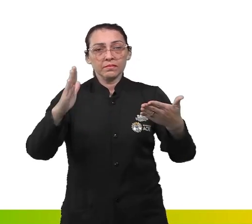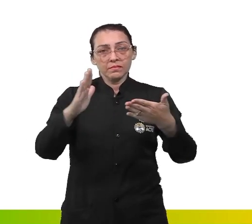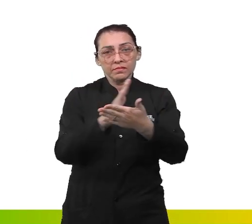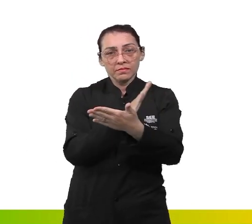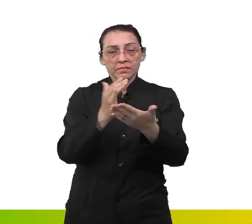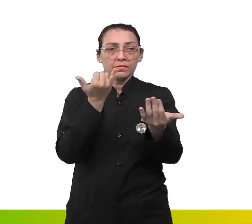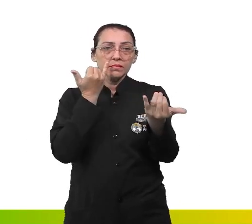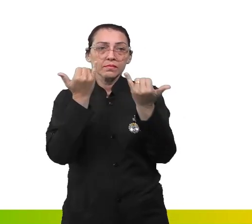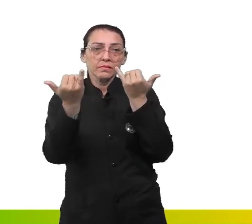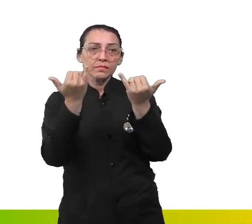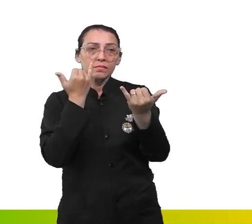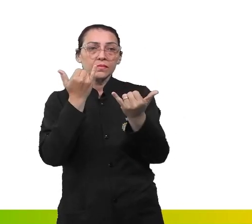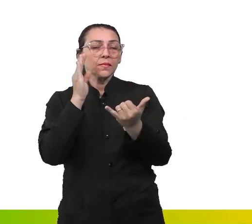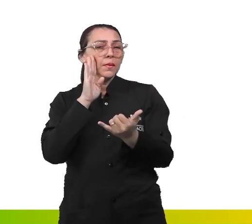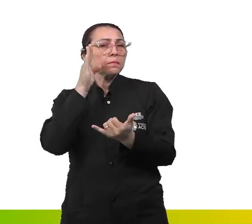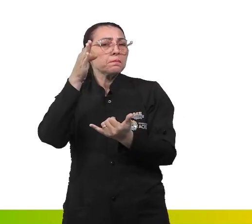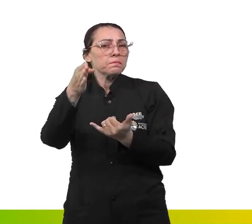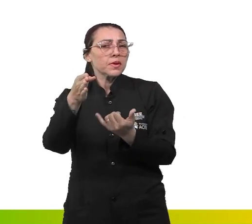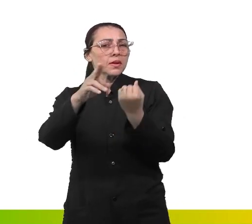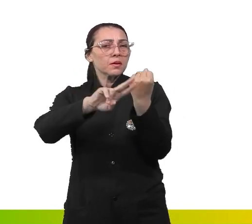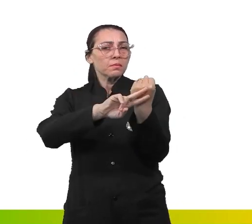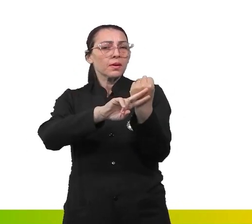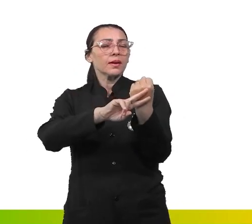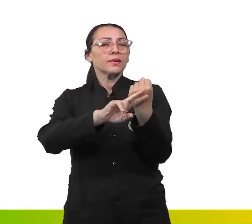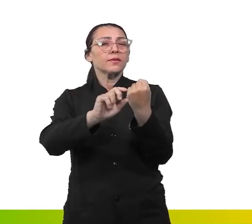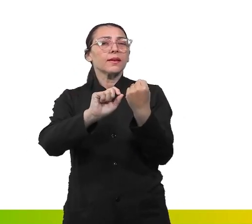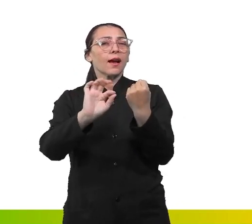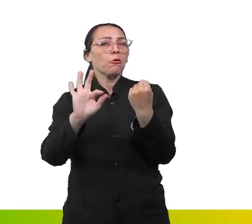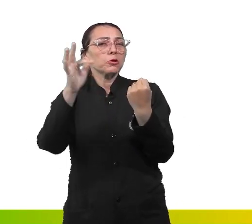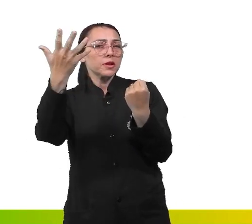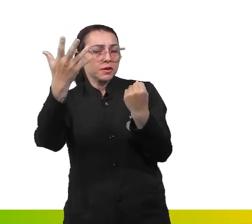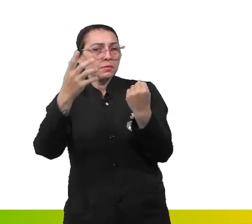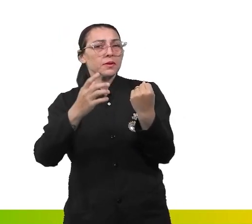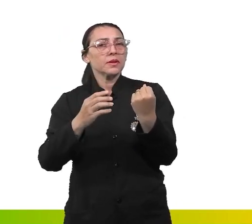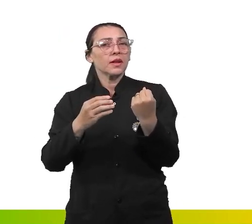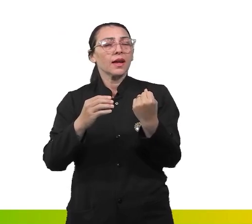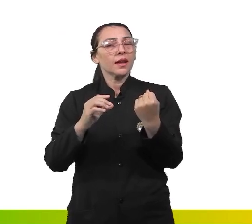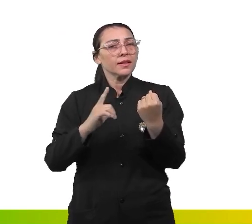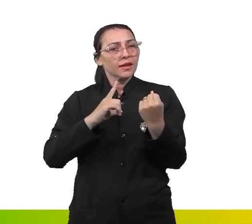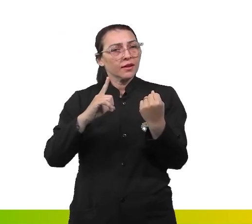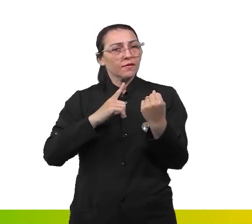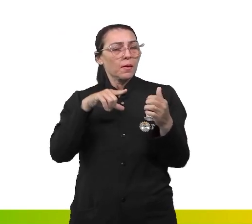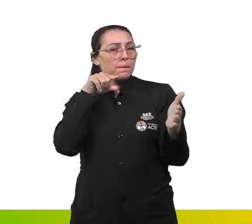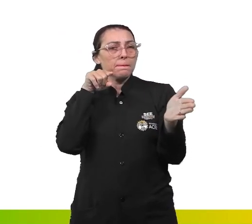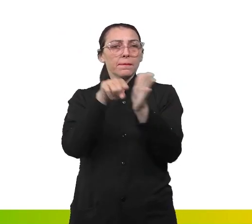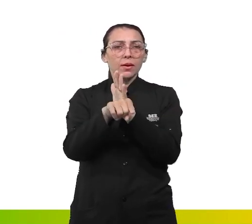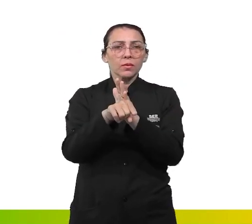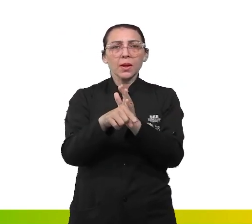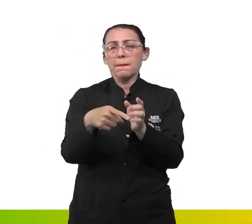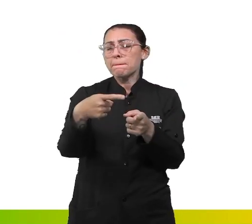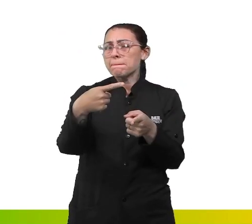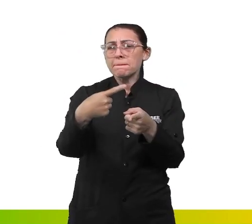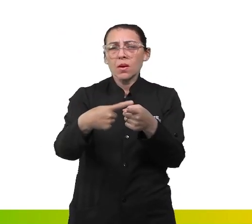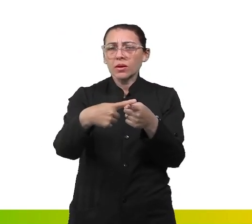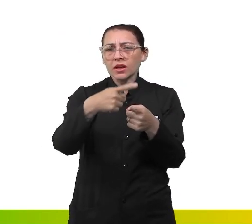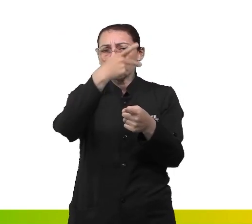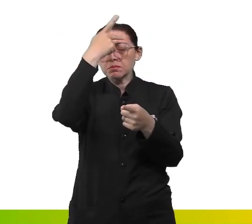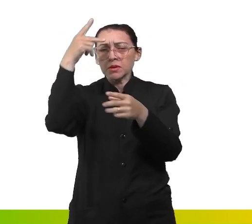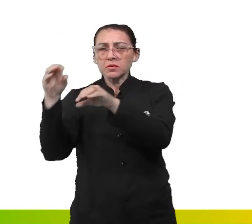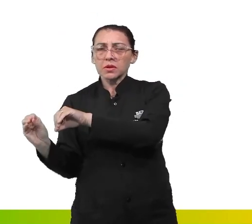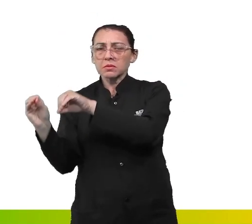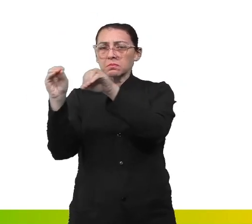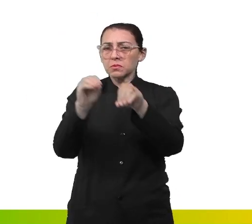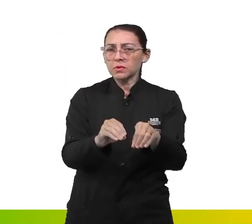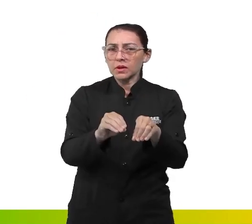algumas informações, então visualizem em tela. Temos aqui uma pergunta-chave. Por que as pessoas